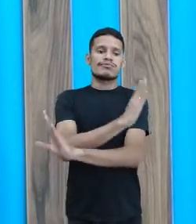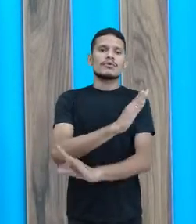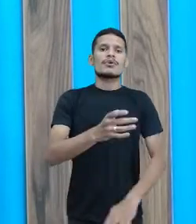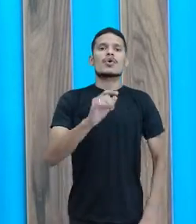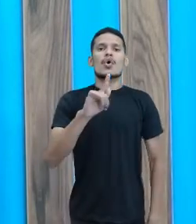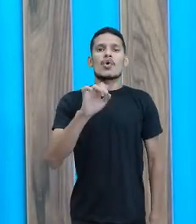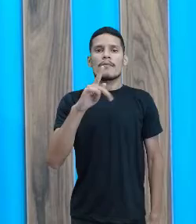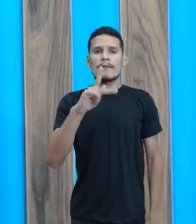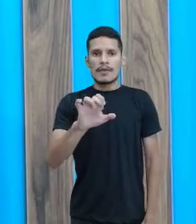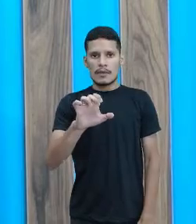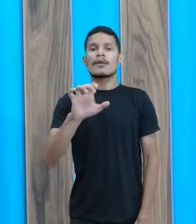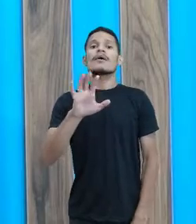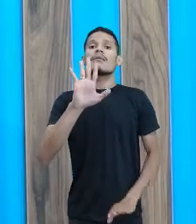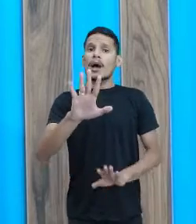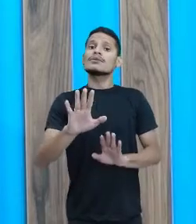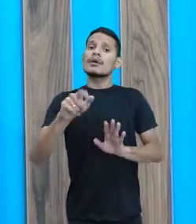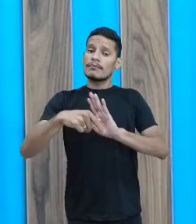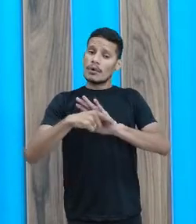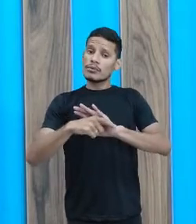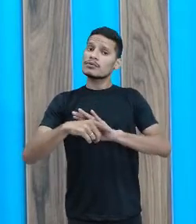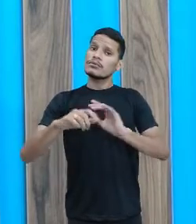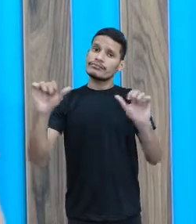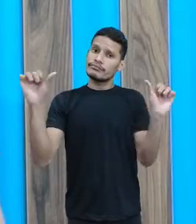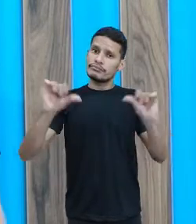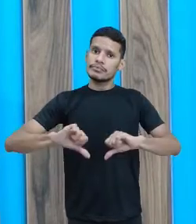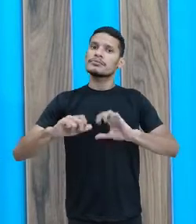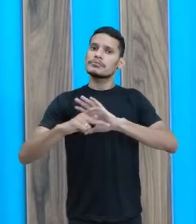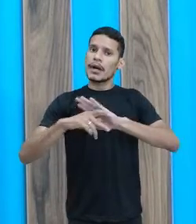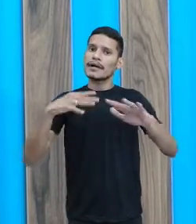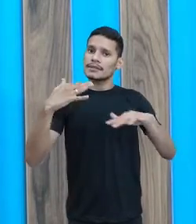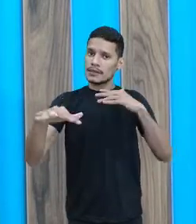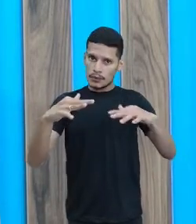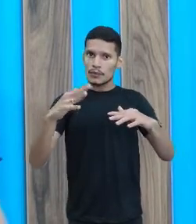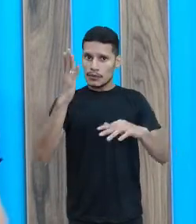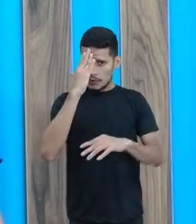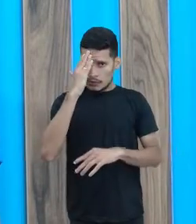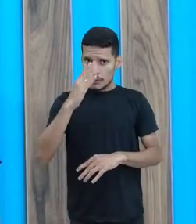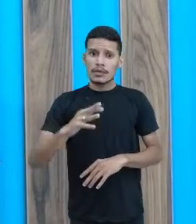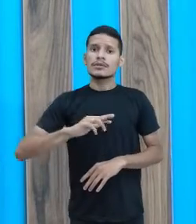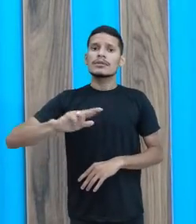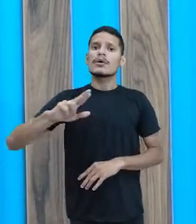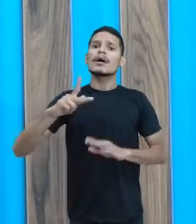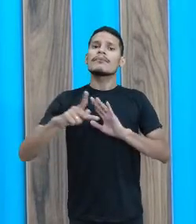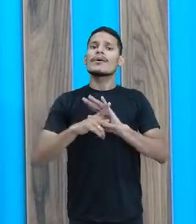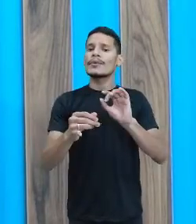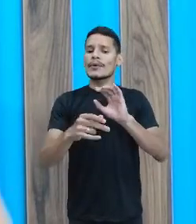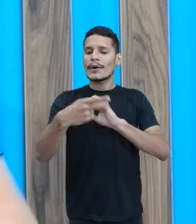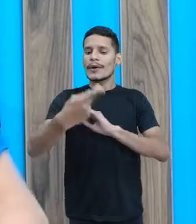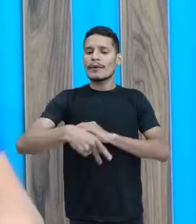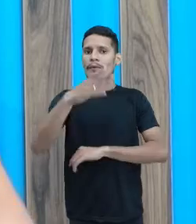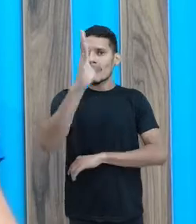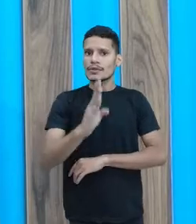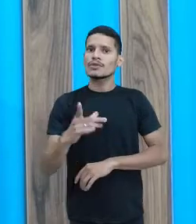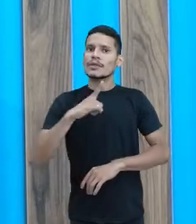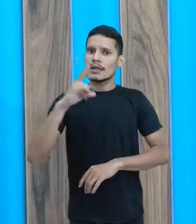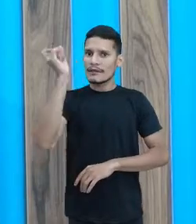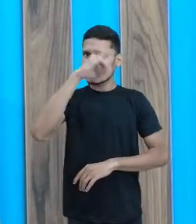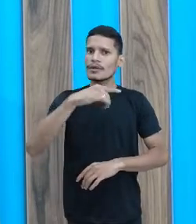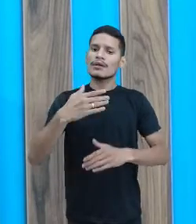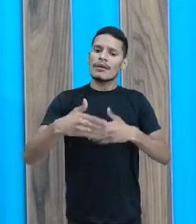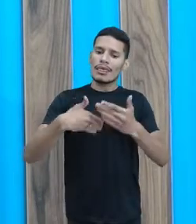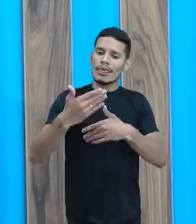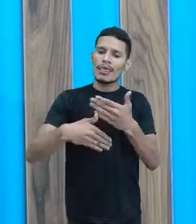nenhuma, mas, infelizmente, essa é uma péssima, né, ação e que não à toa que o Brasil tem tanta dificuldade para